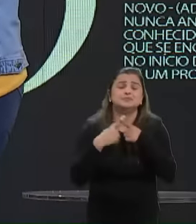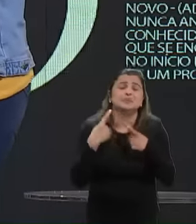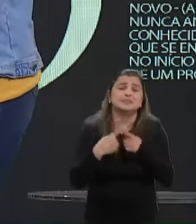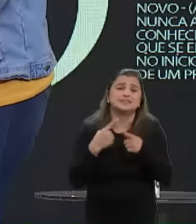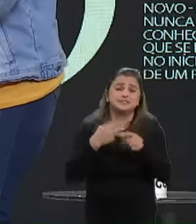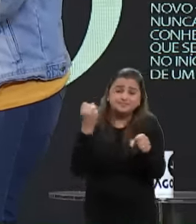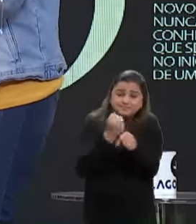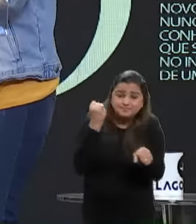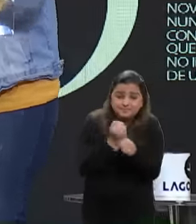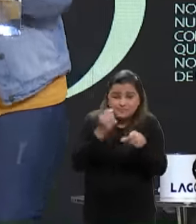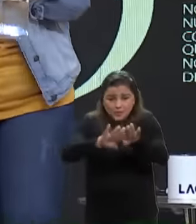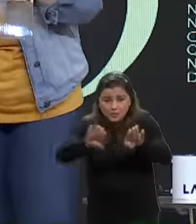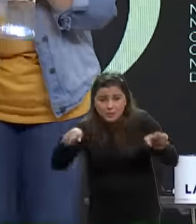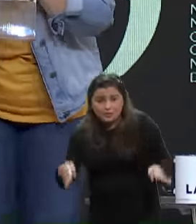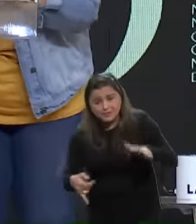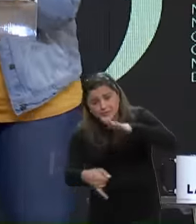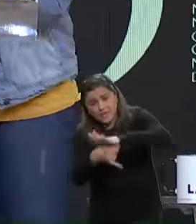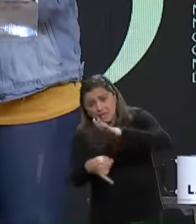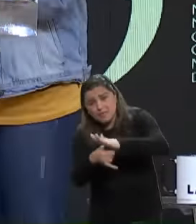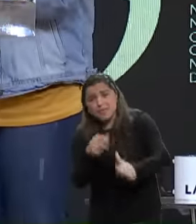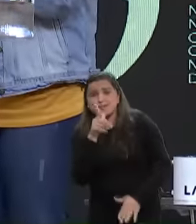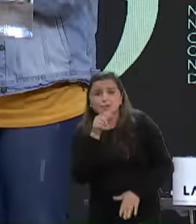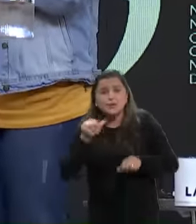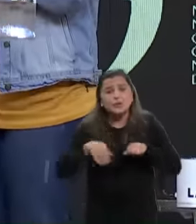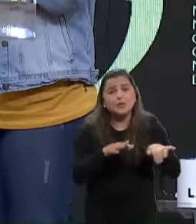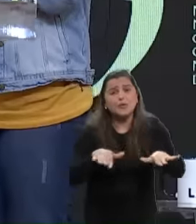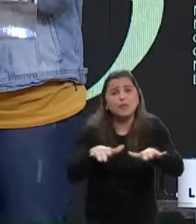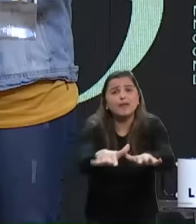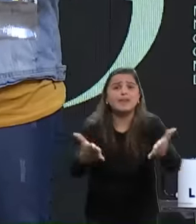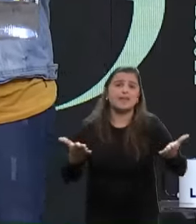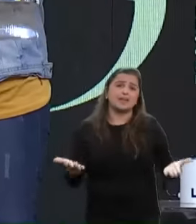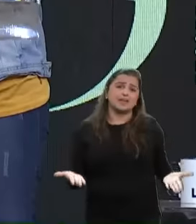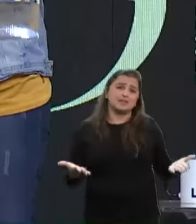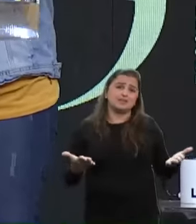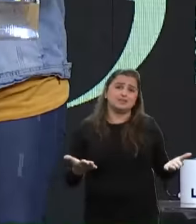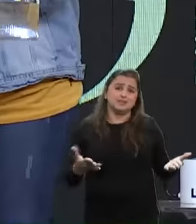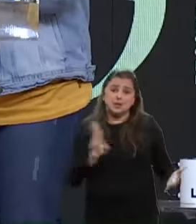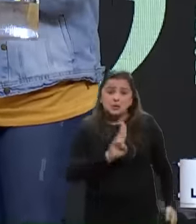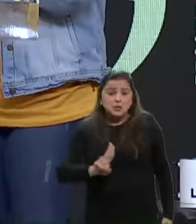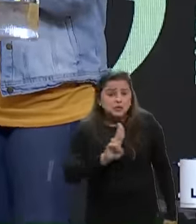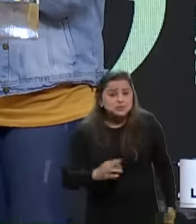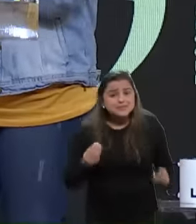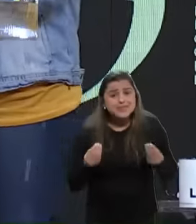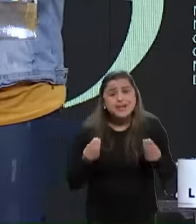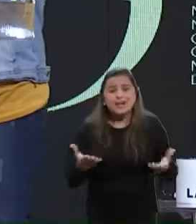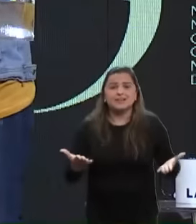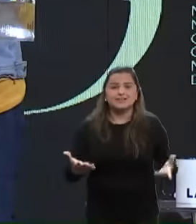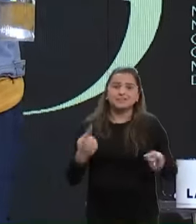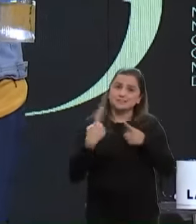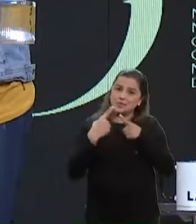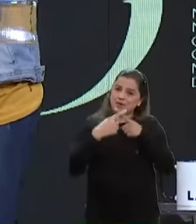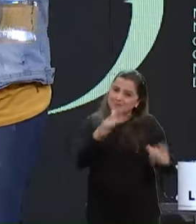Levantar um altar debaixo do rio, se ninguém vai usar, porque